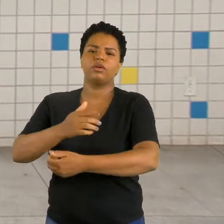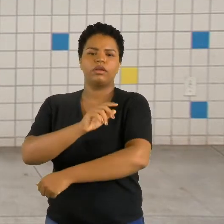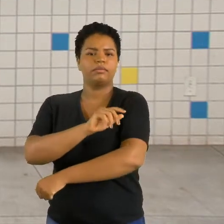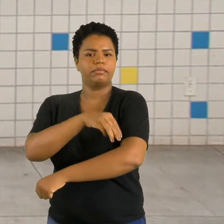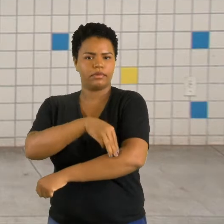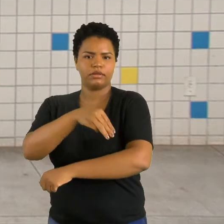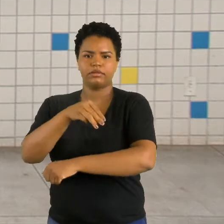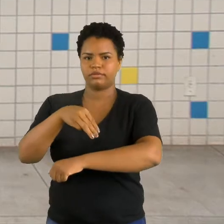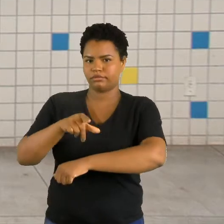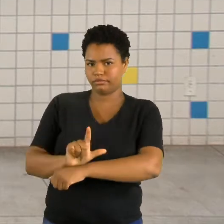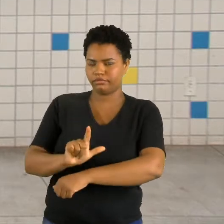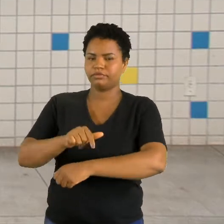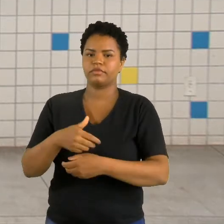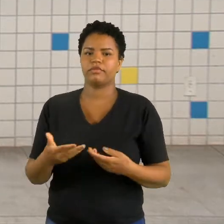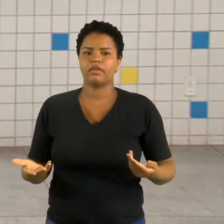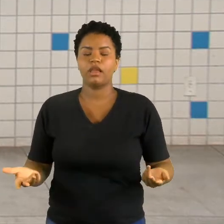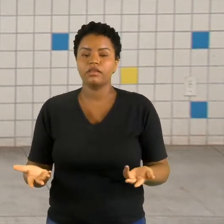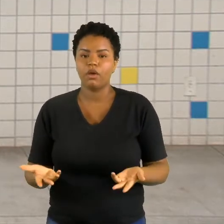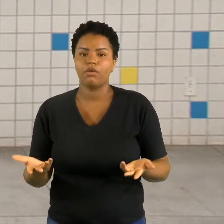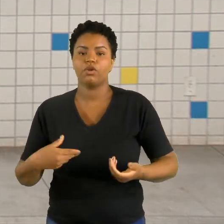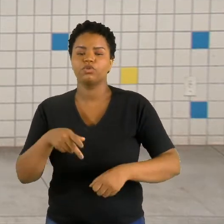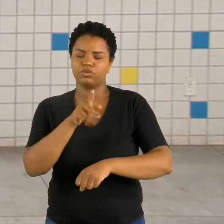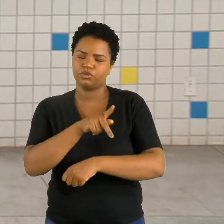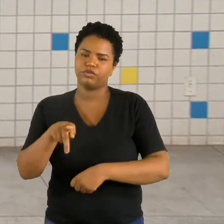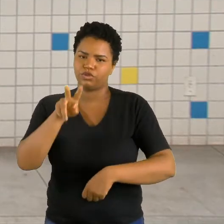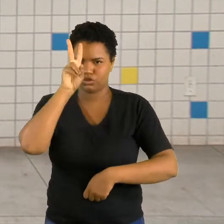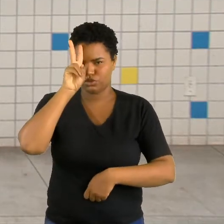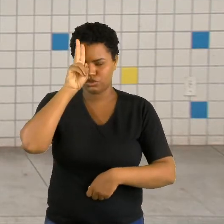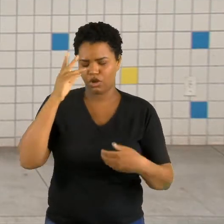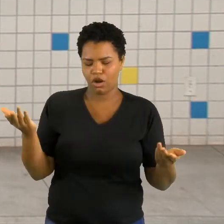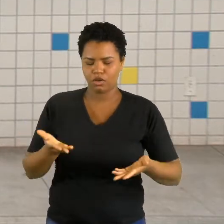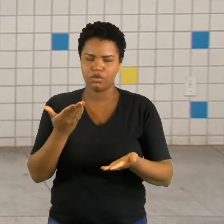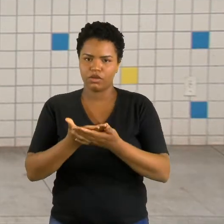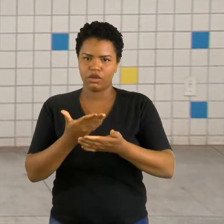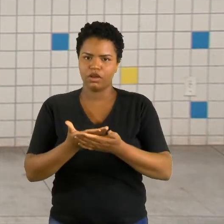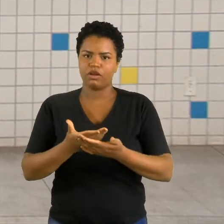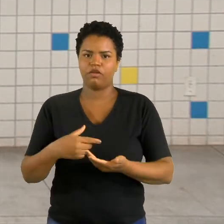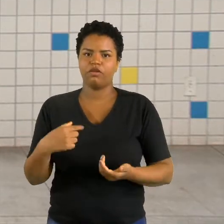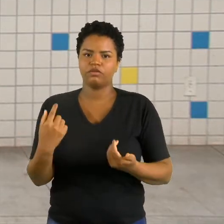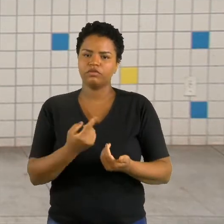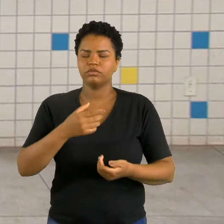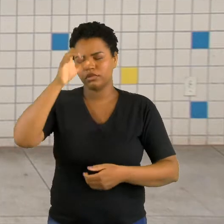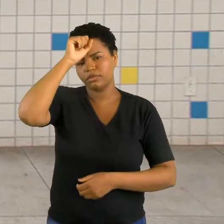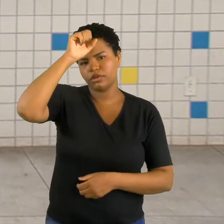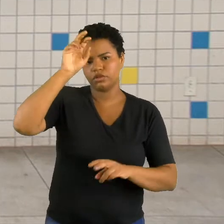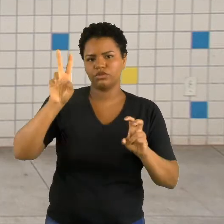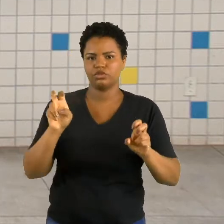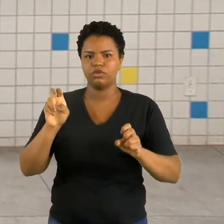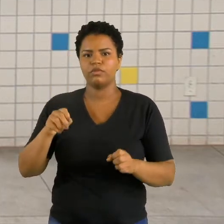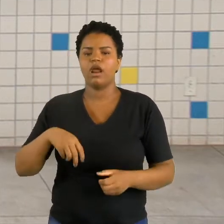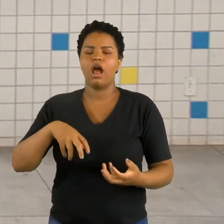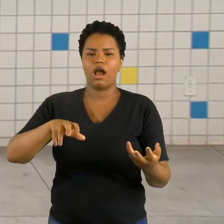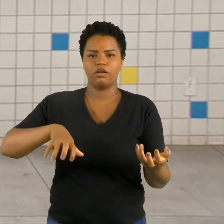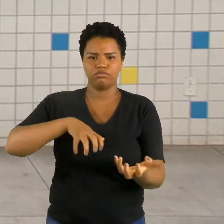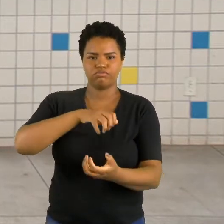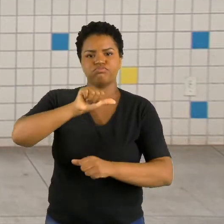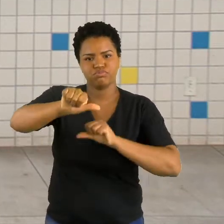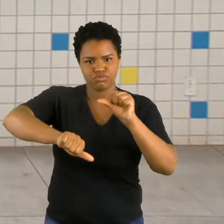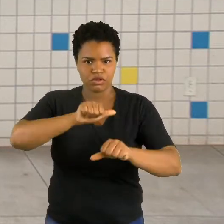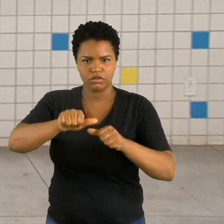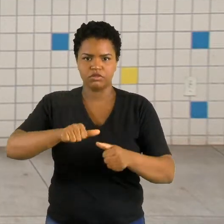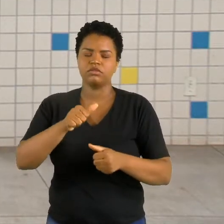nessa aula nós iremos estudar sobre as reformas religiosas, a cristandade fragmentada. Então, nós